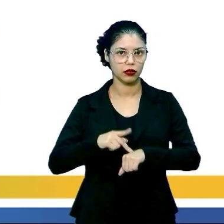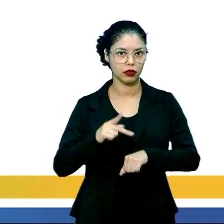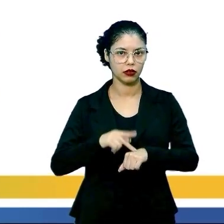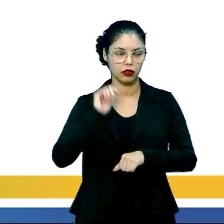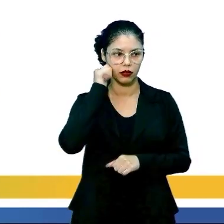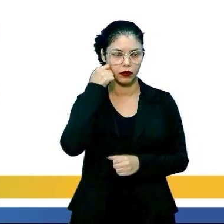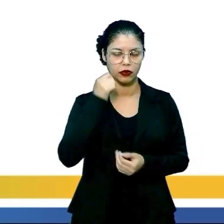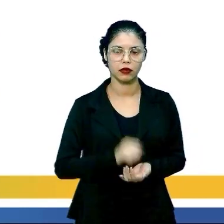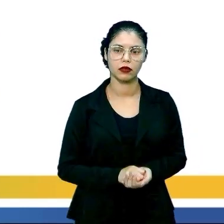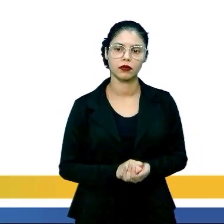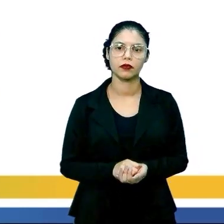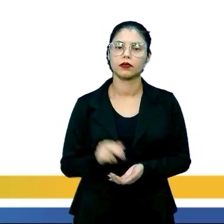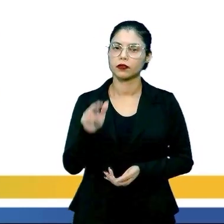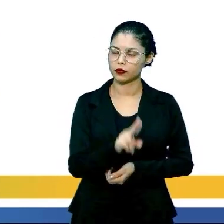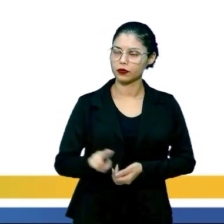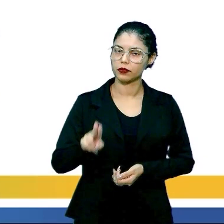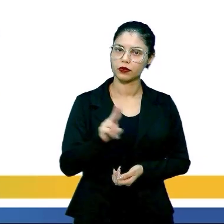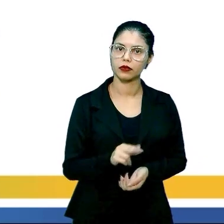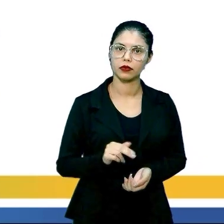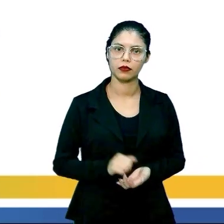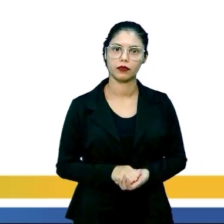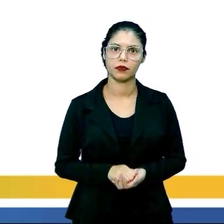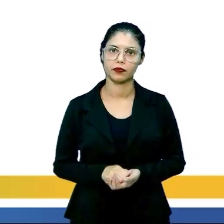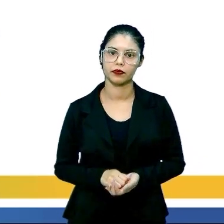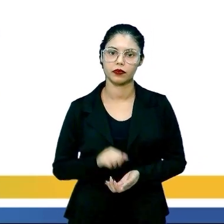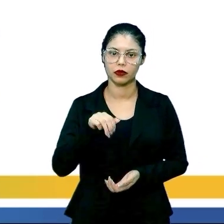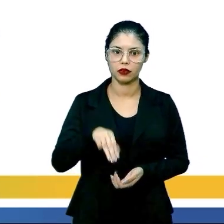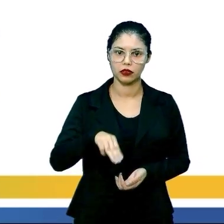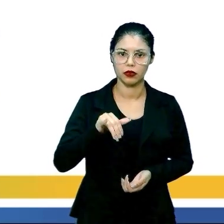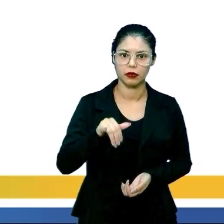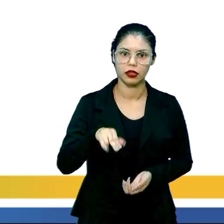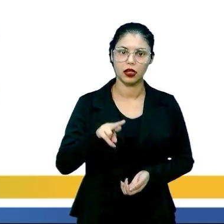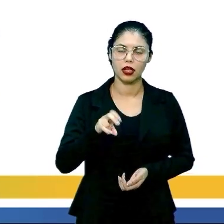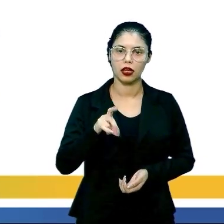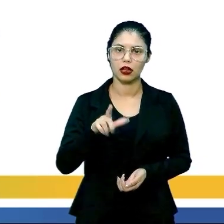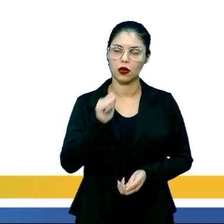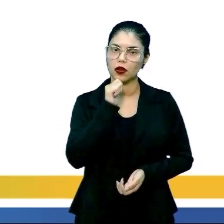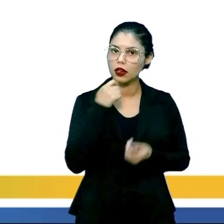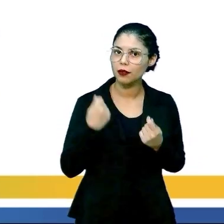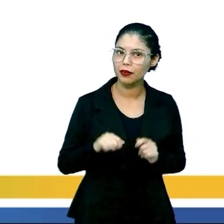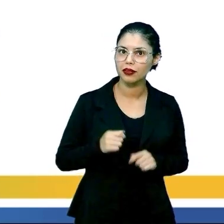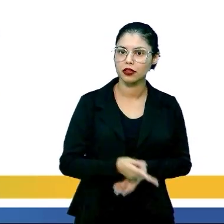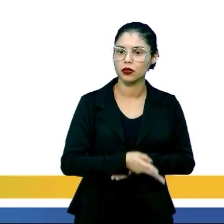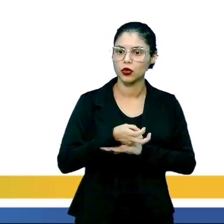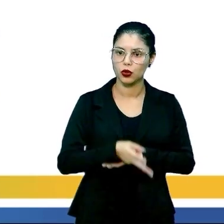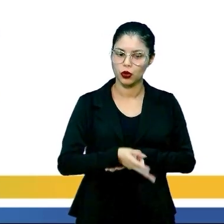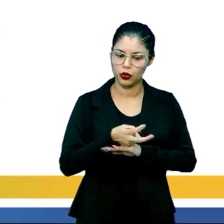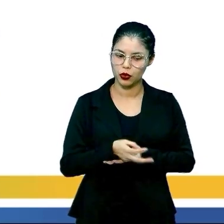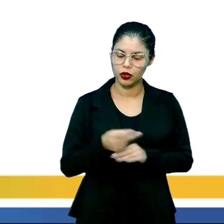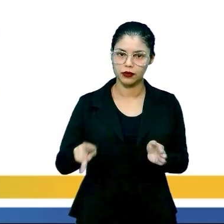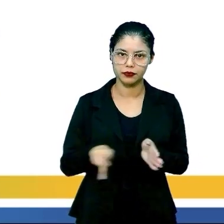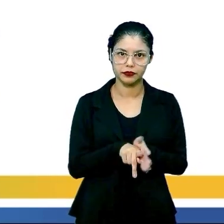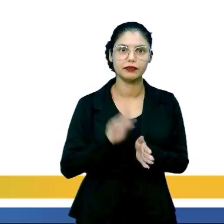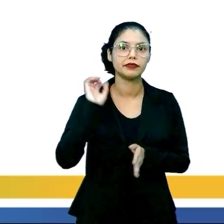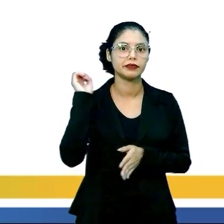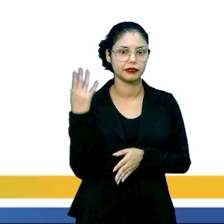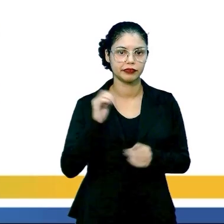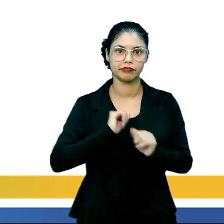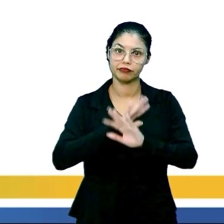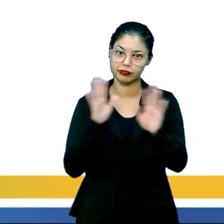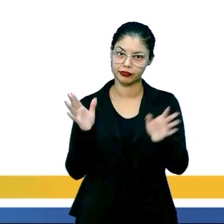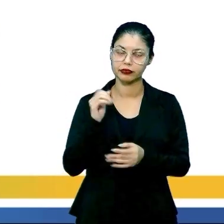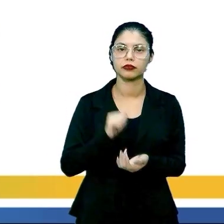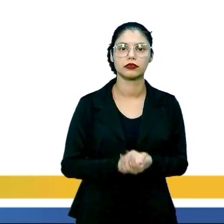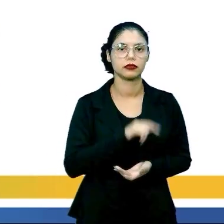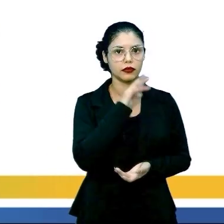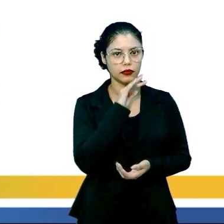mineral. Lembre-se que o carvão usado nas fábricas era o carvão mineral. Então, ele tem que ser extraído do subsolo, causando, claro,